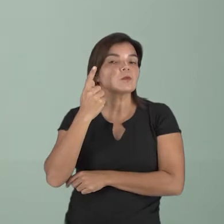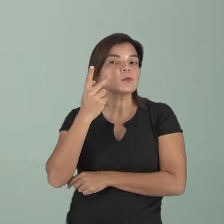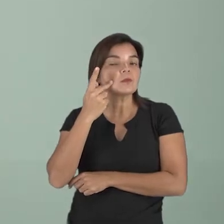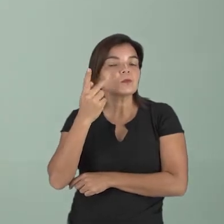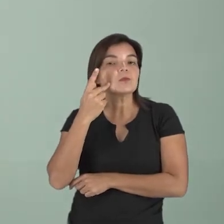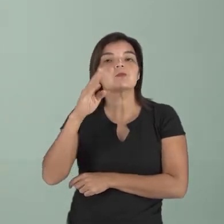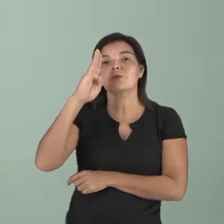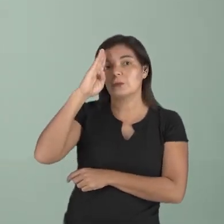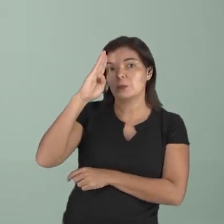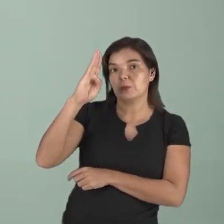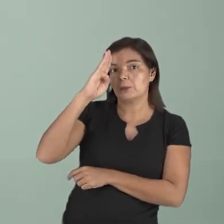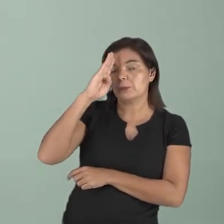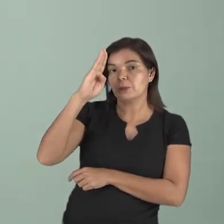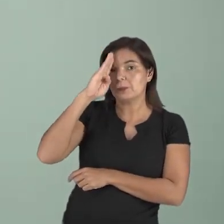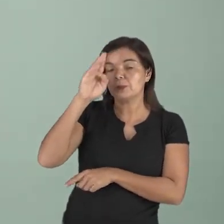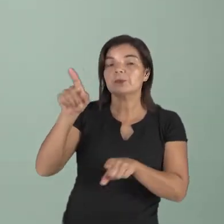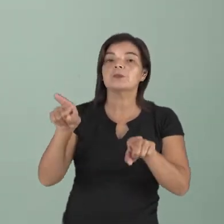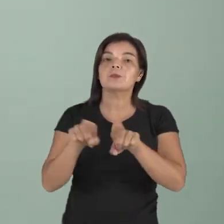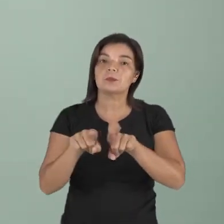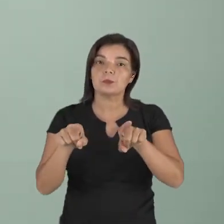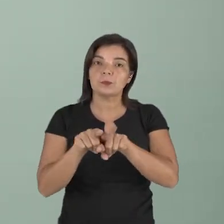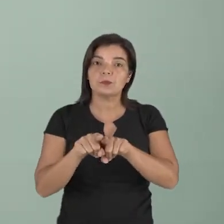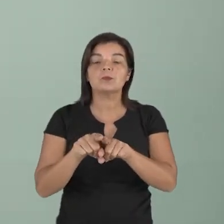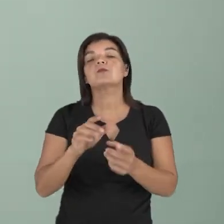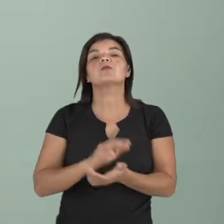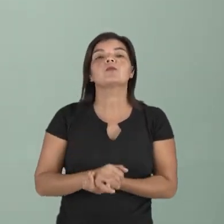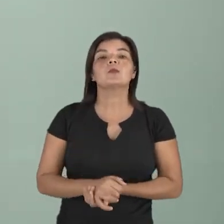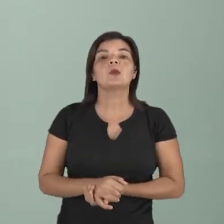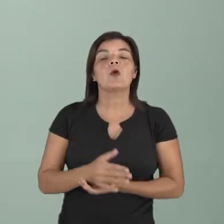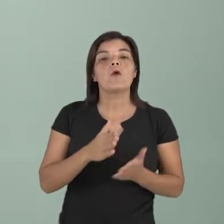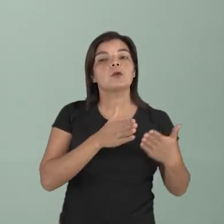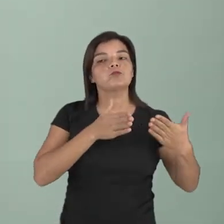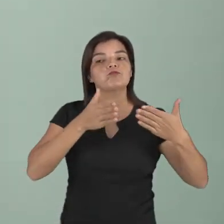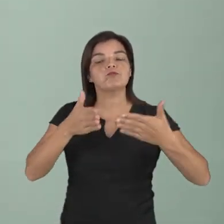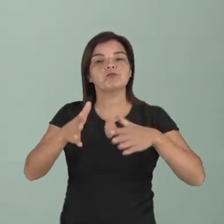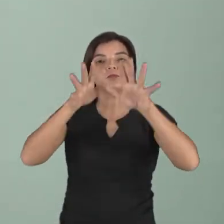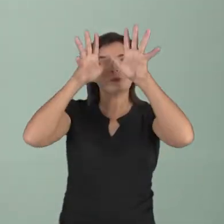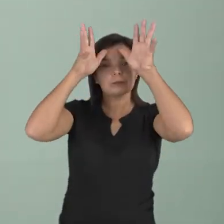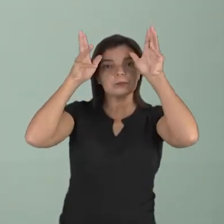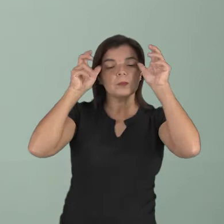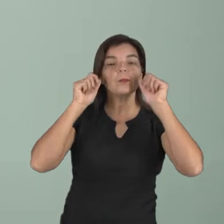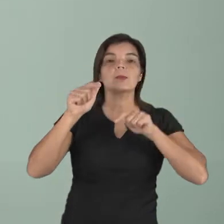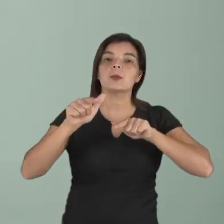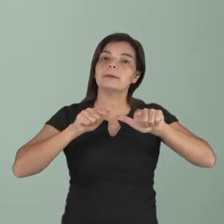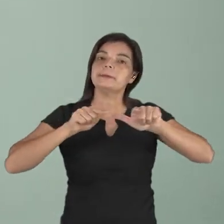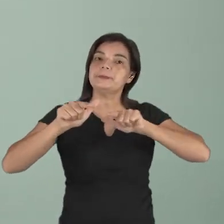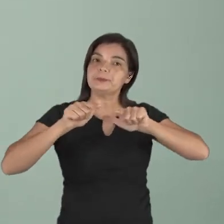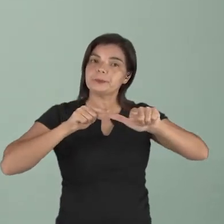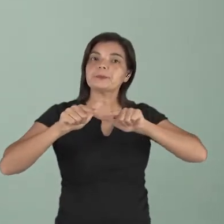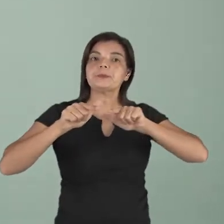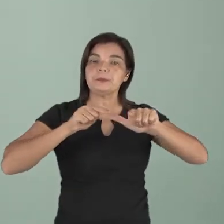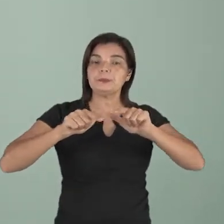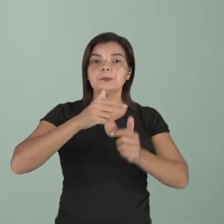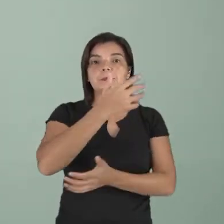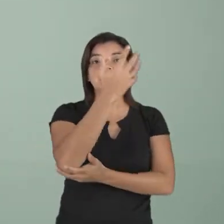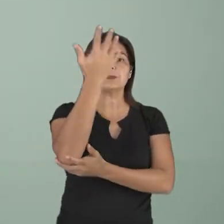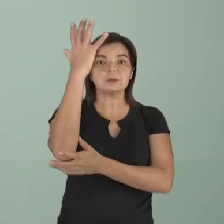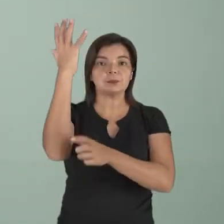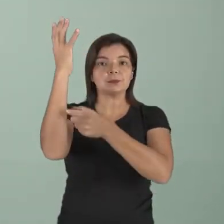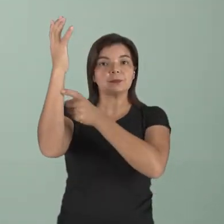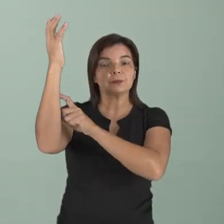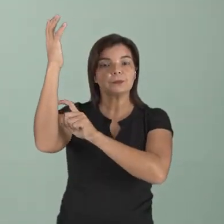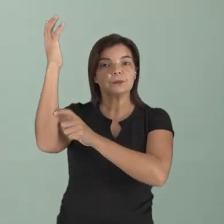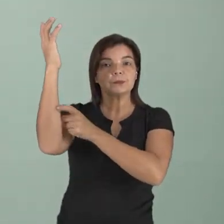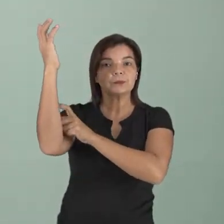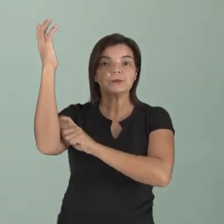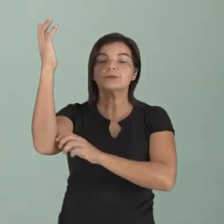nordestinos, principalmente nordestinos e principalmente cearenses, vêm para a nossa região para poder trabalhar na extração dessa borracha. Então,